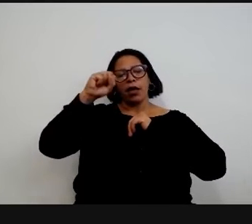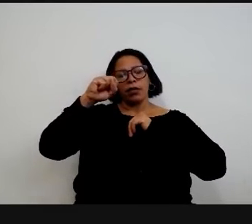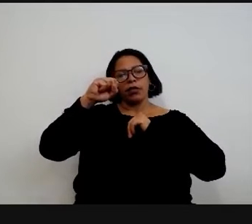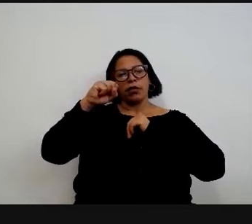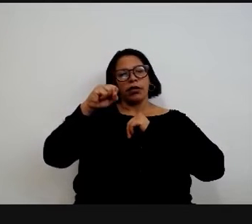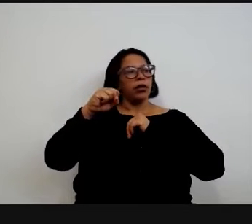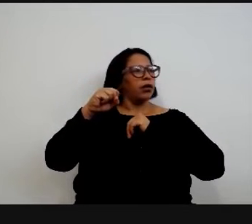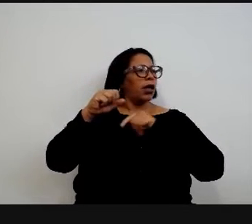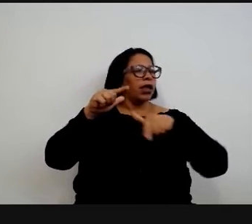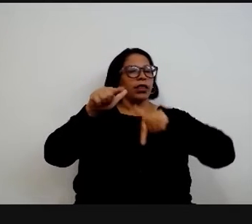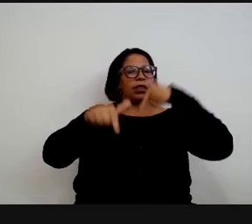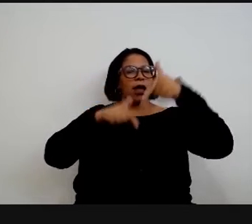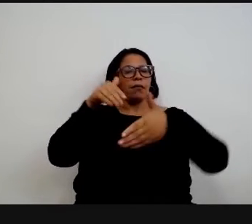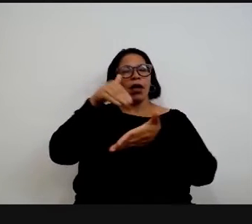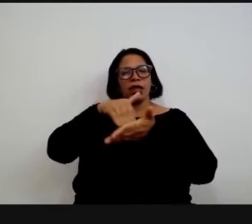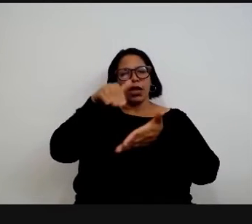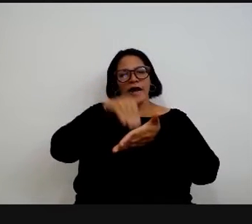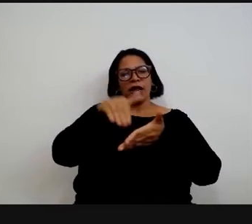aqui.